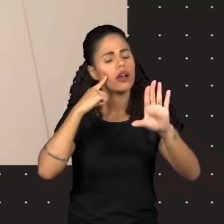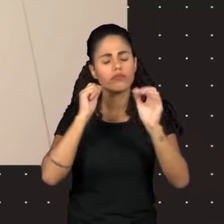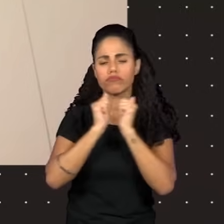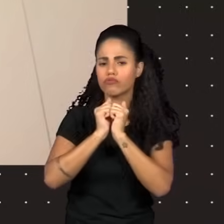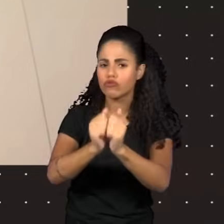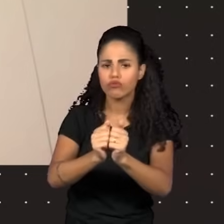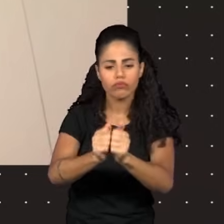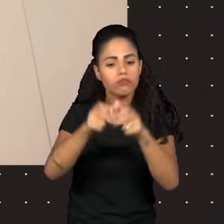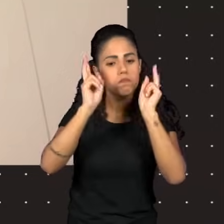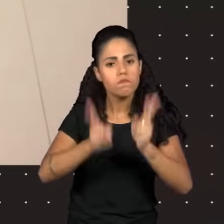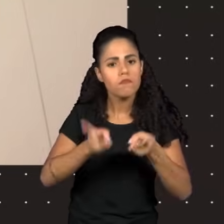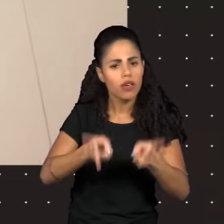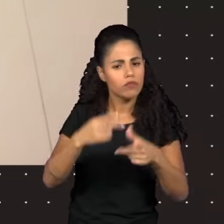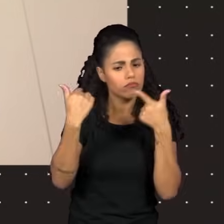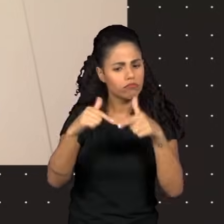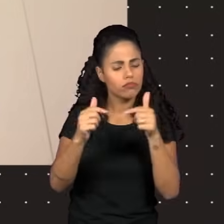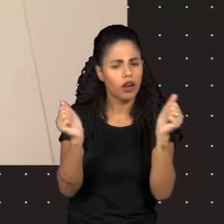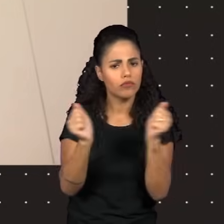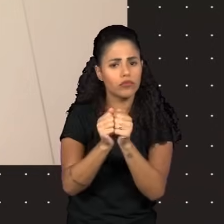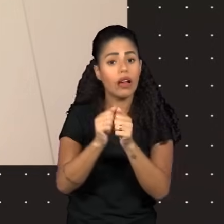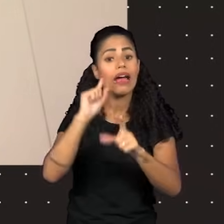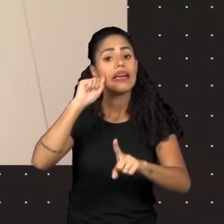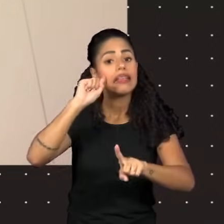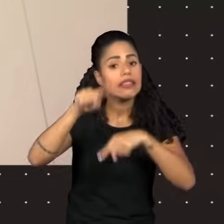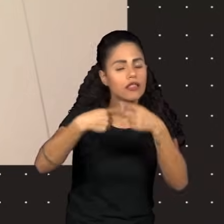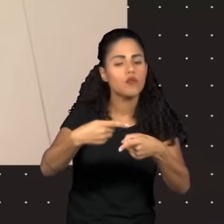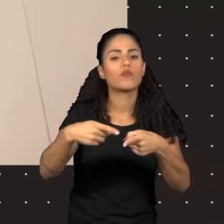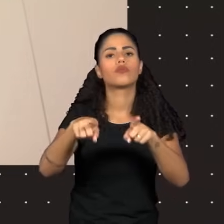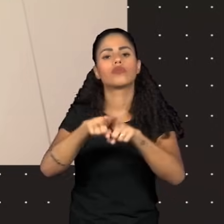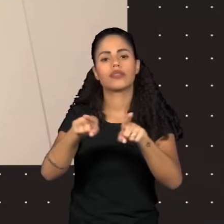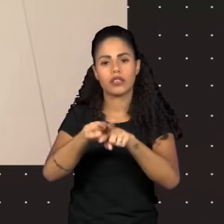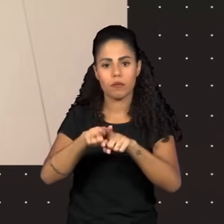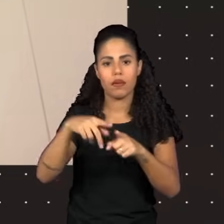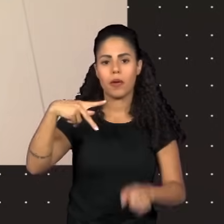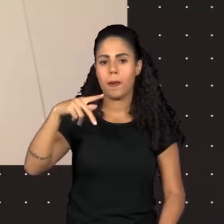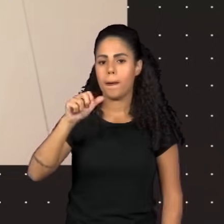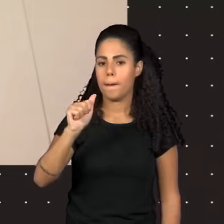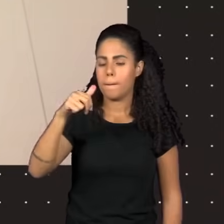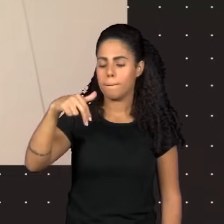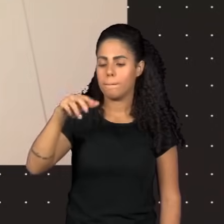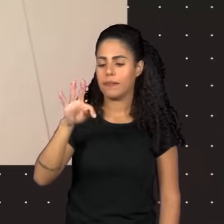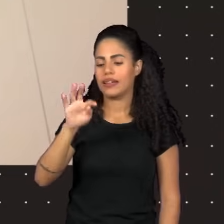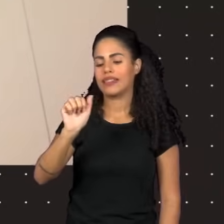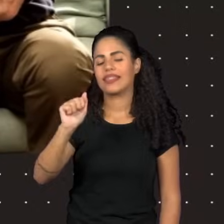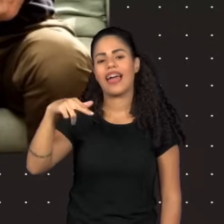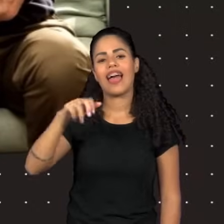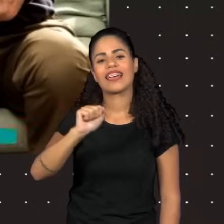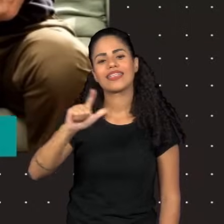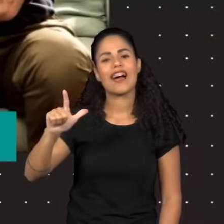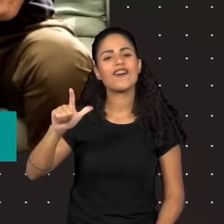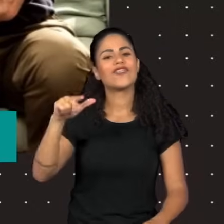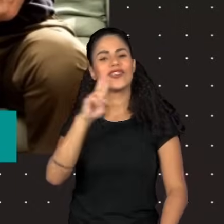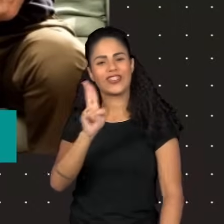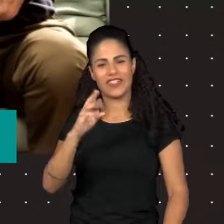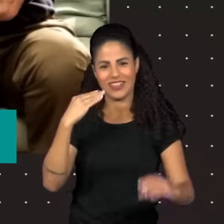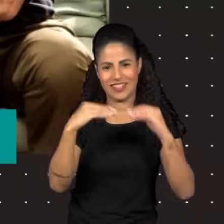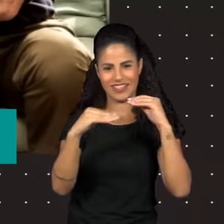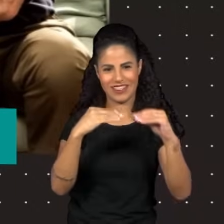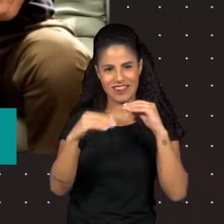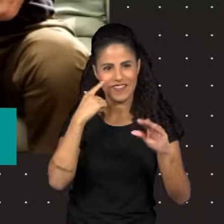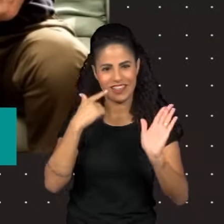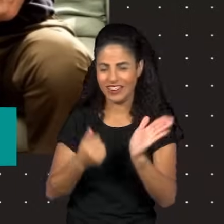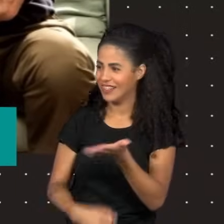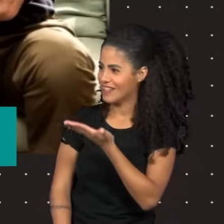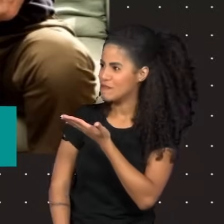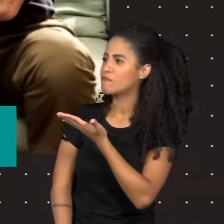gente estava no mesmo trabalho, e depois sim, no Pantanal, é que a gente formou essa família incrível do